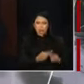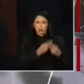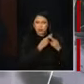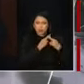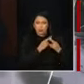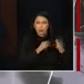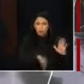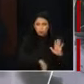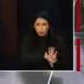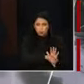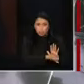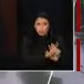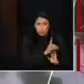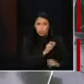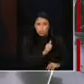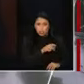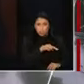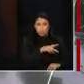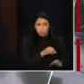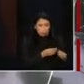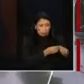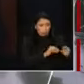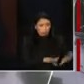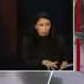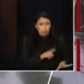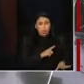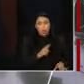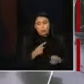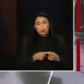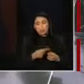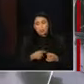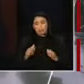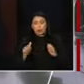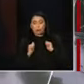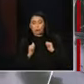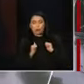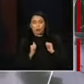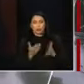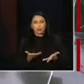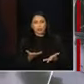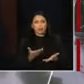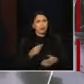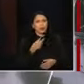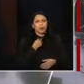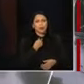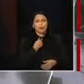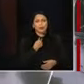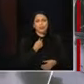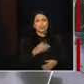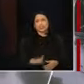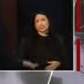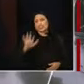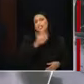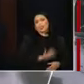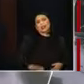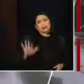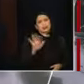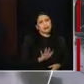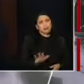de dano, em razão de eventual omissão, é algo que não pode ser generalizado.